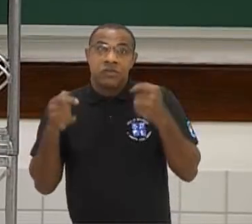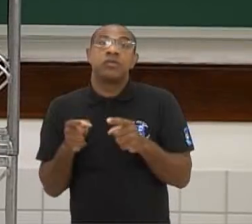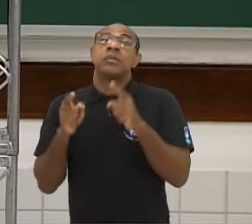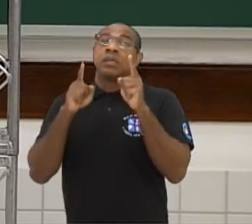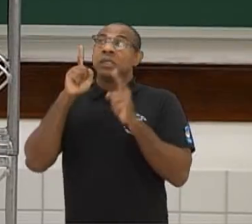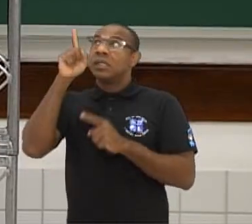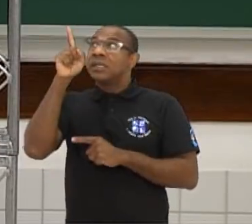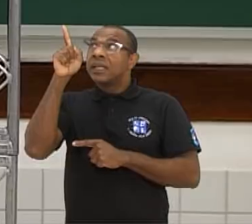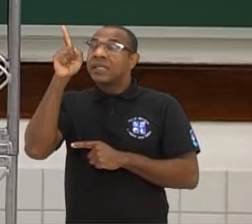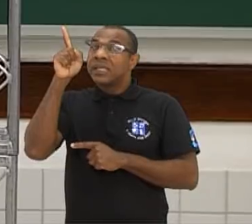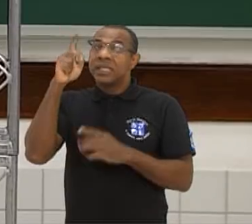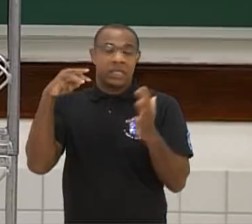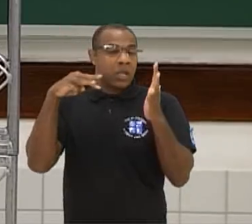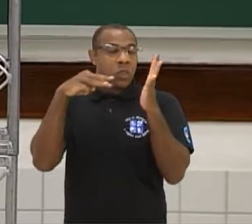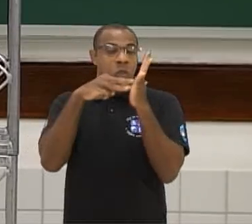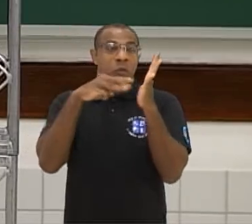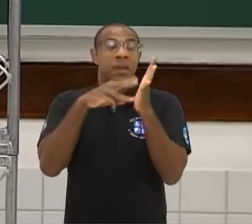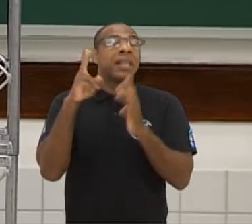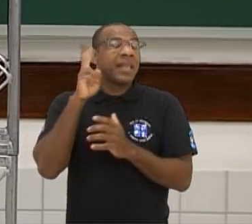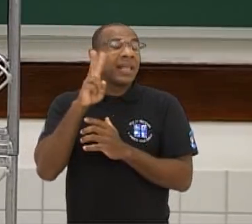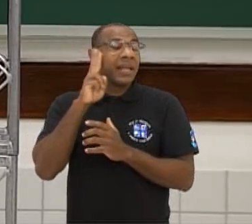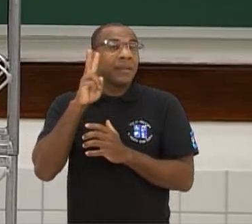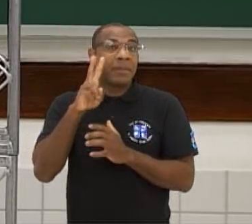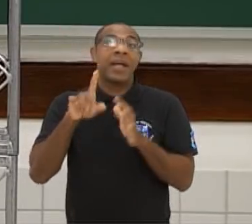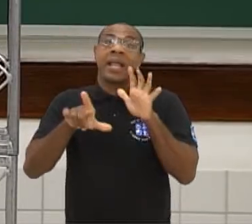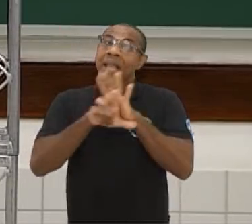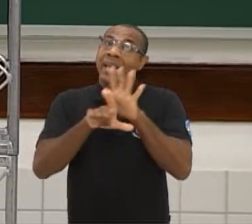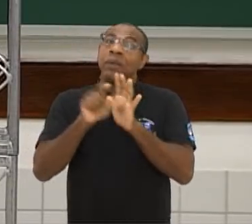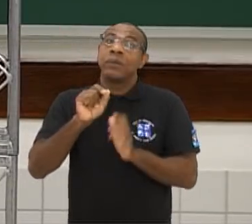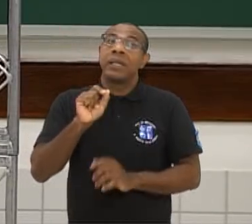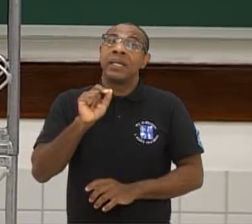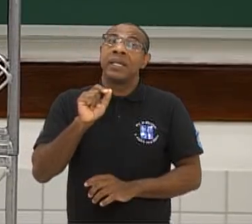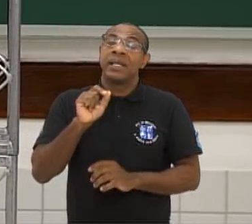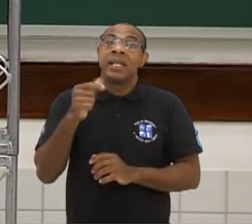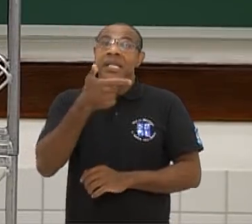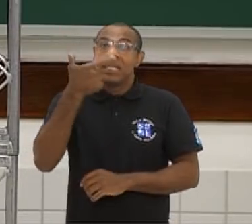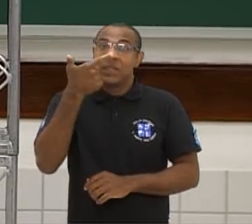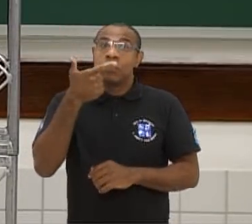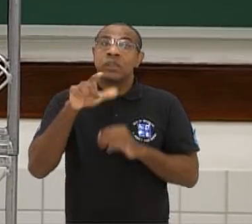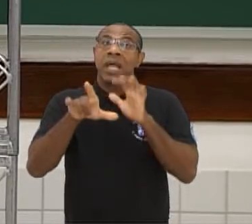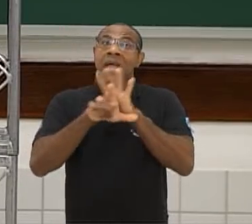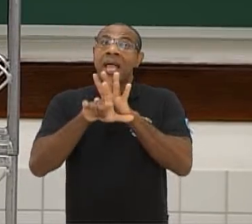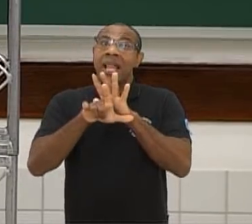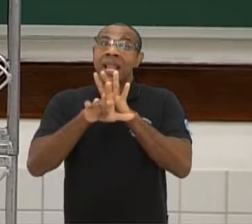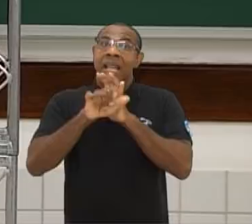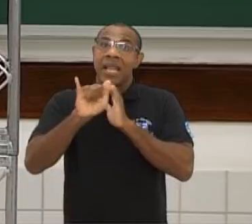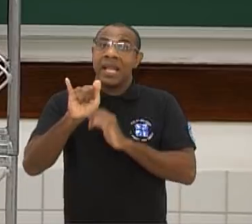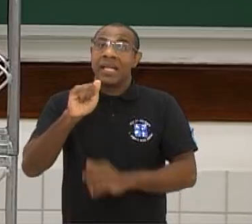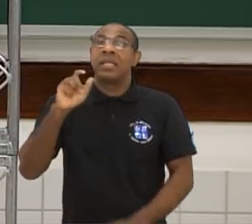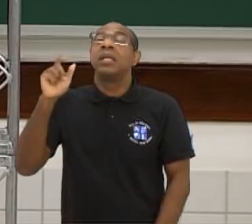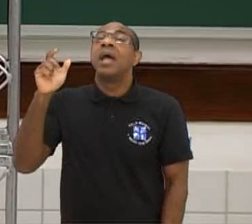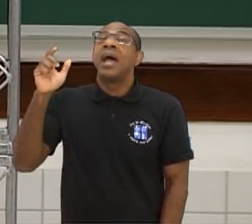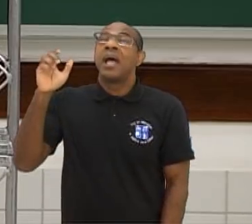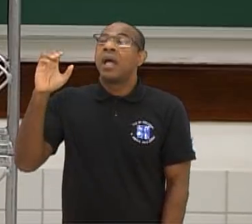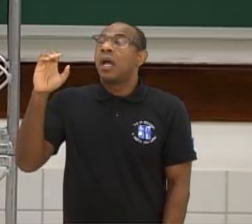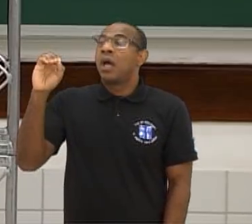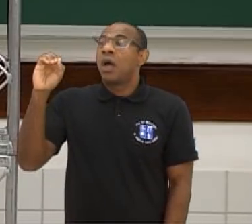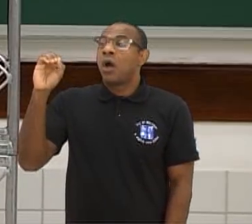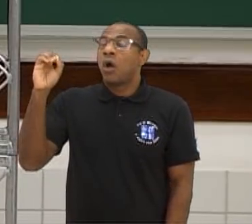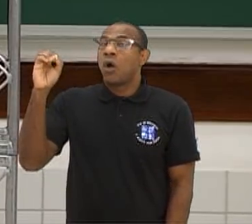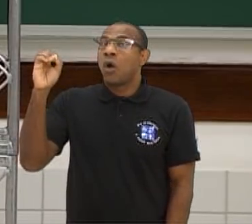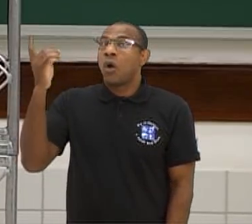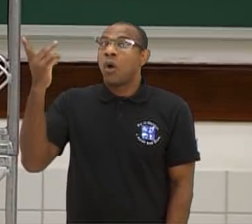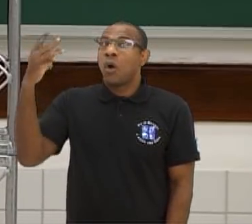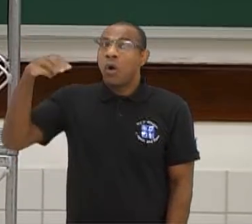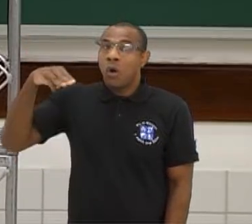nesse caso da tomada, lembrar da segunda lei de Ohm. Quanto maior for a